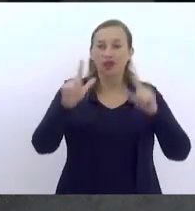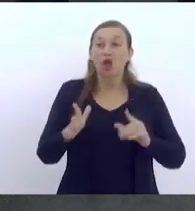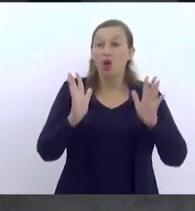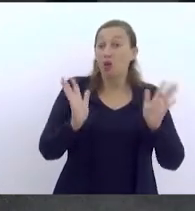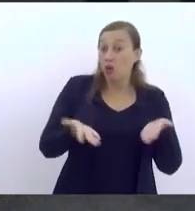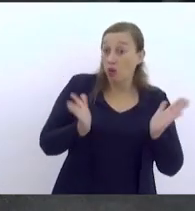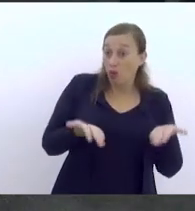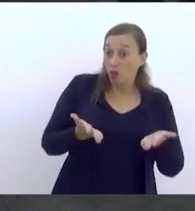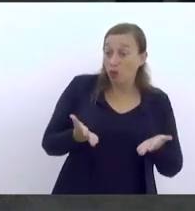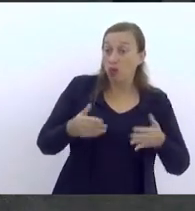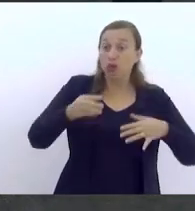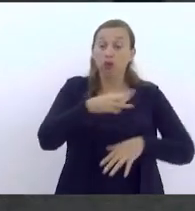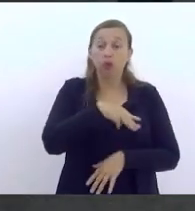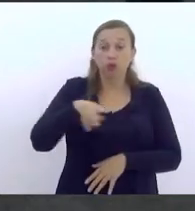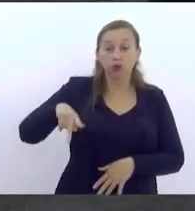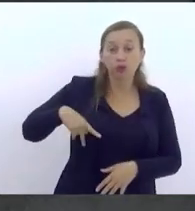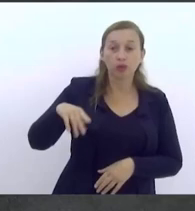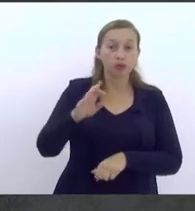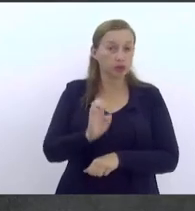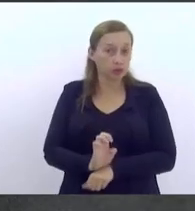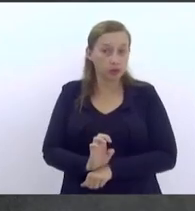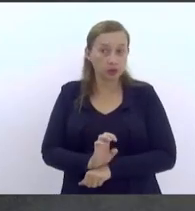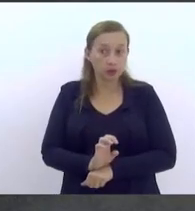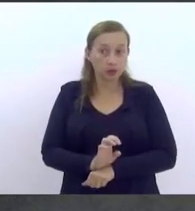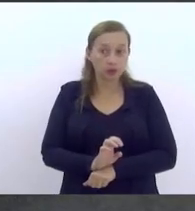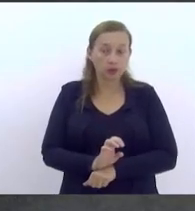hoje, o Ministério Público Estadual